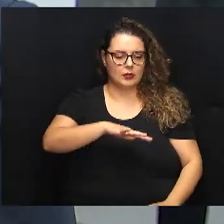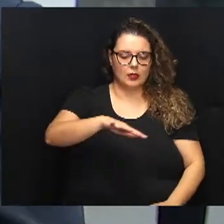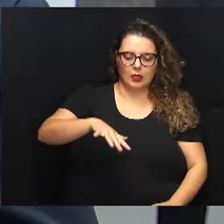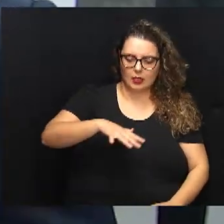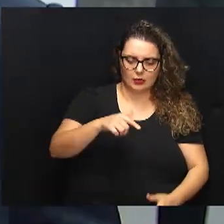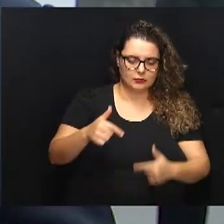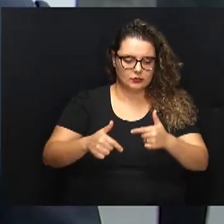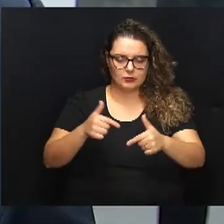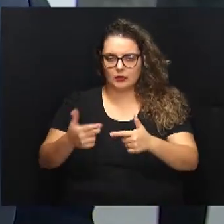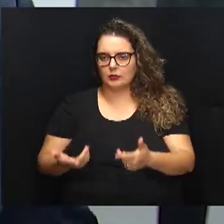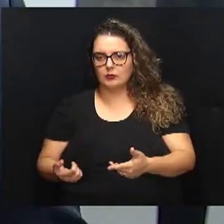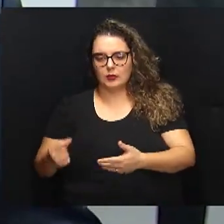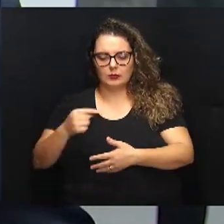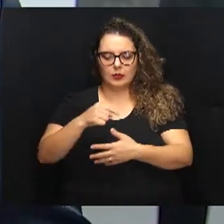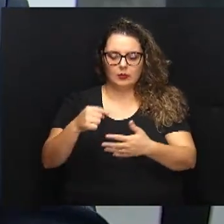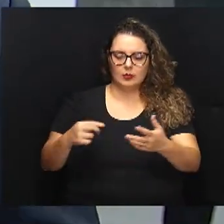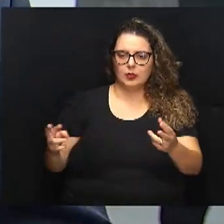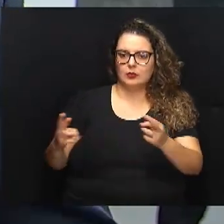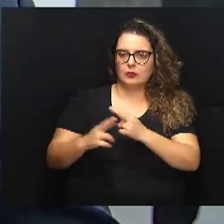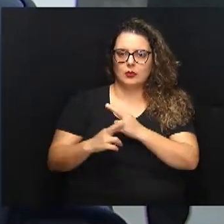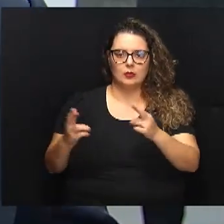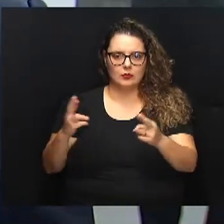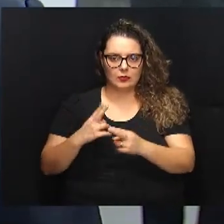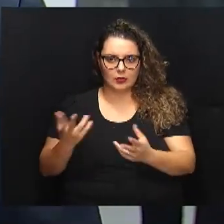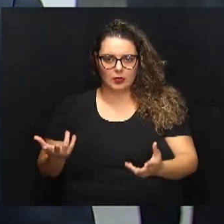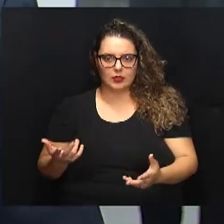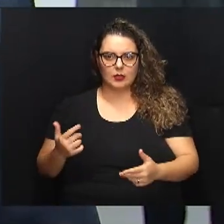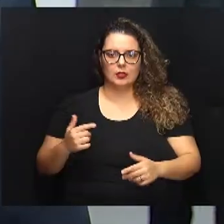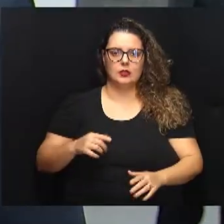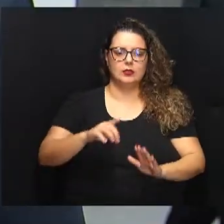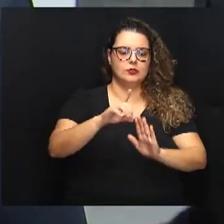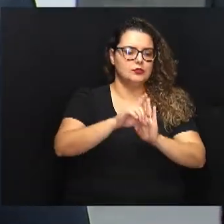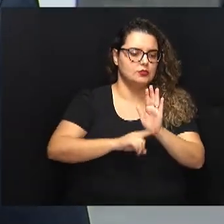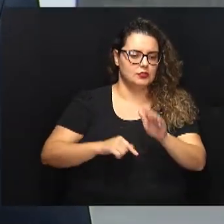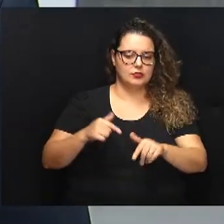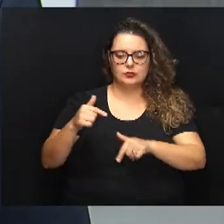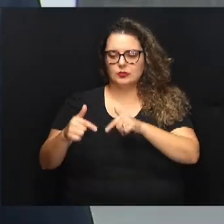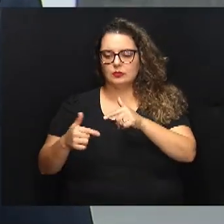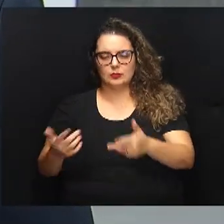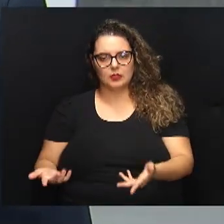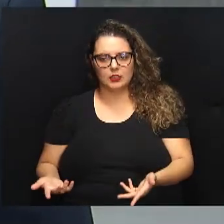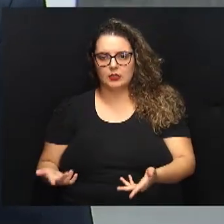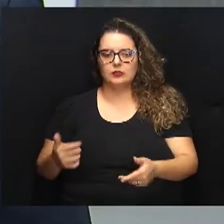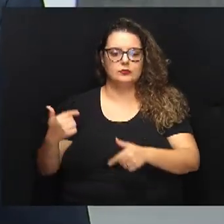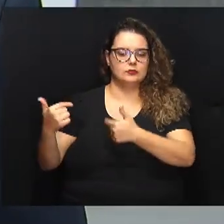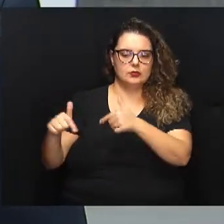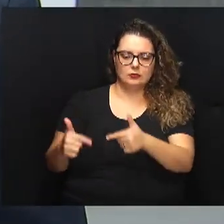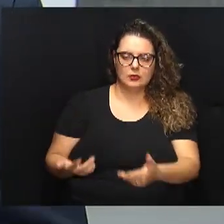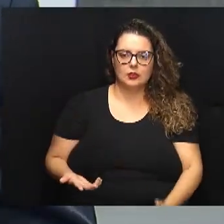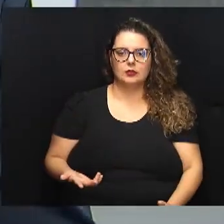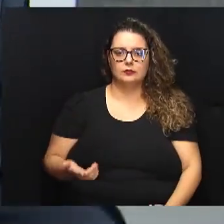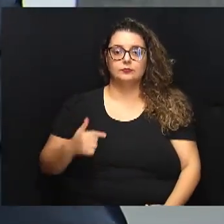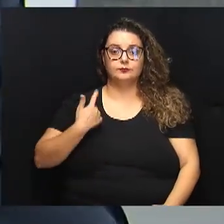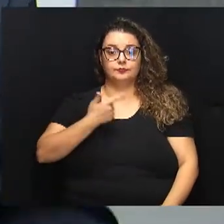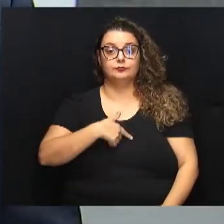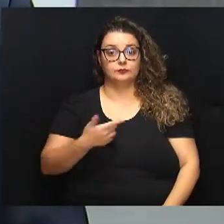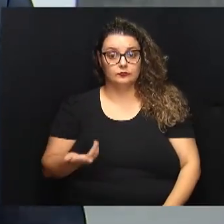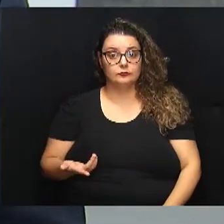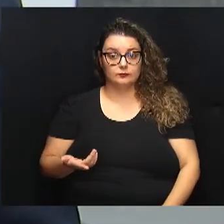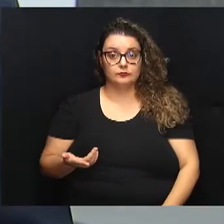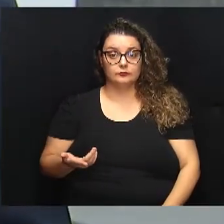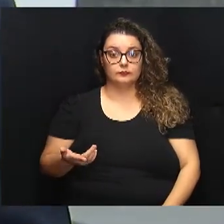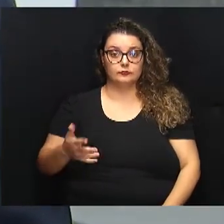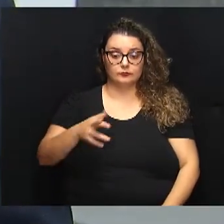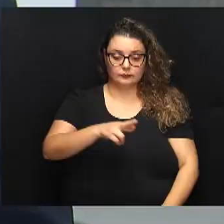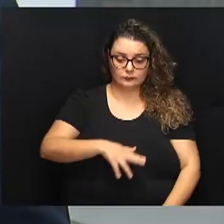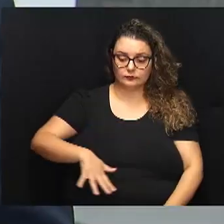que discutem questões, relação trabalho, direito ao trabalho. Né? Então, nós estamos numa